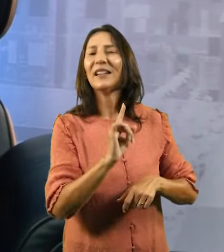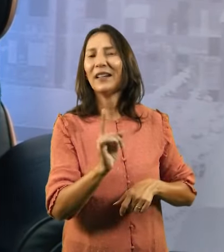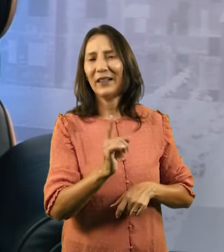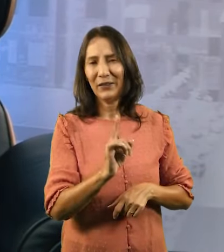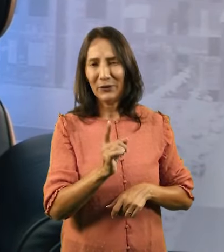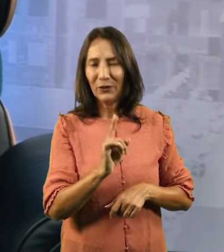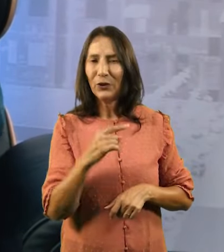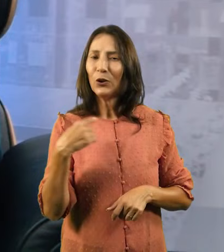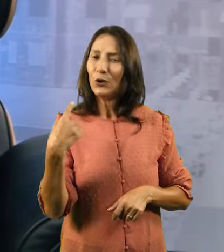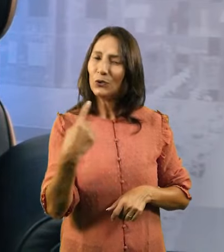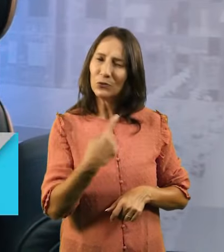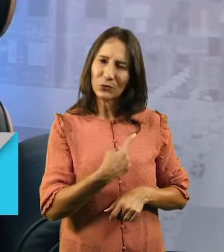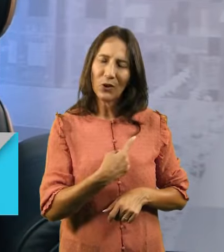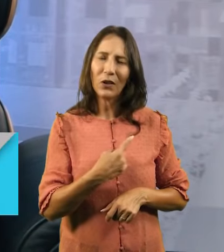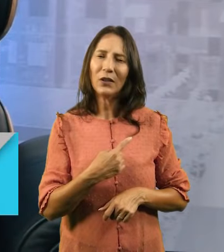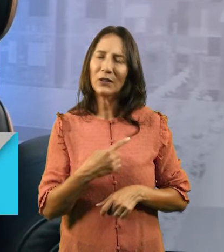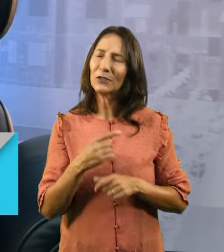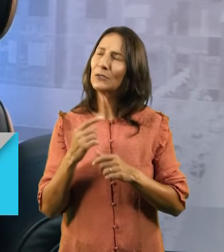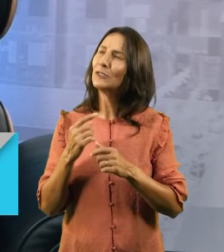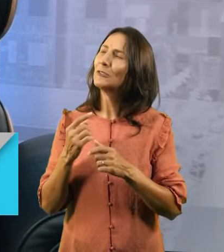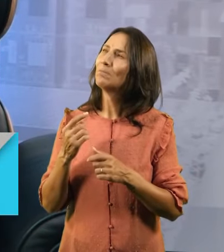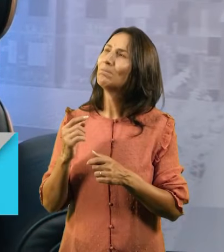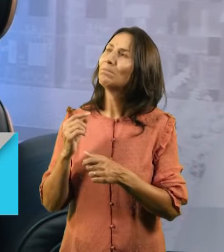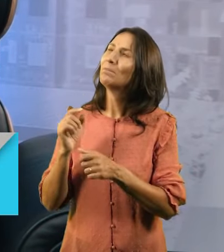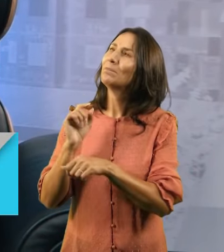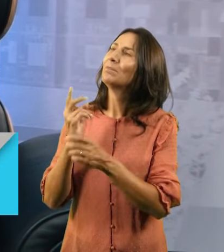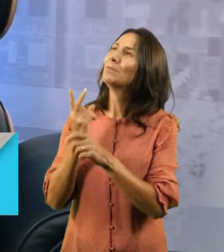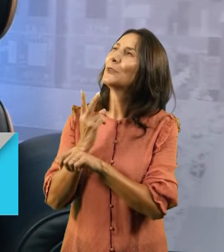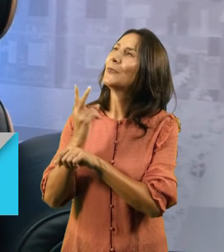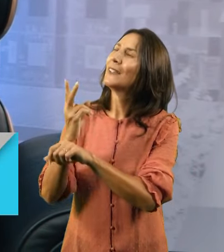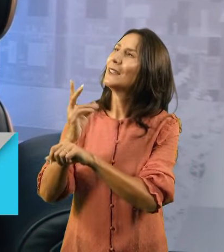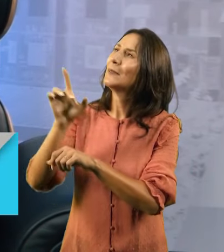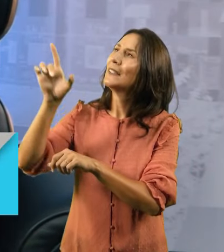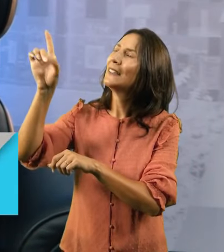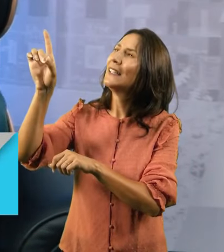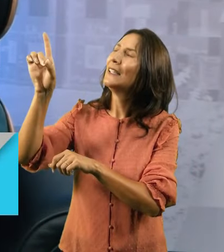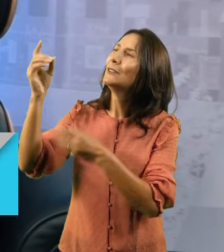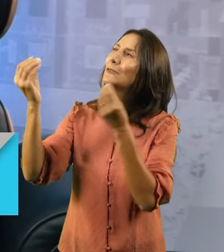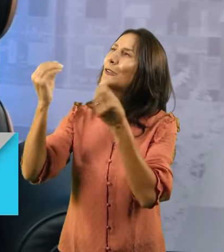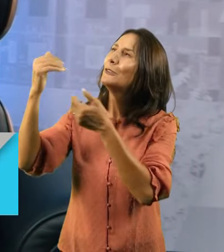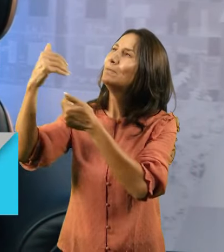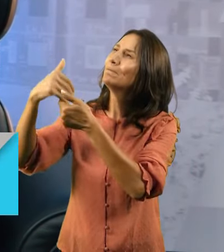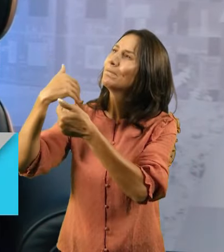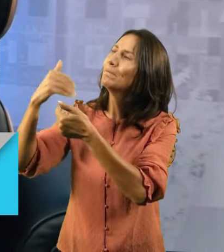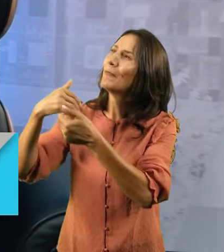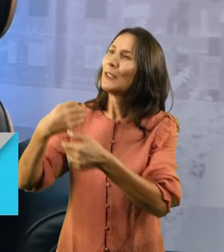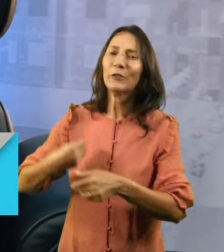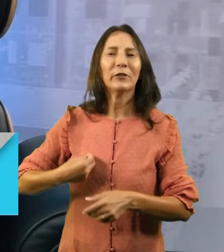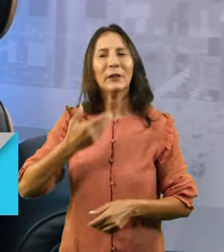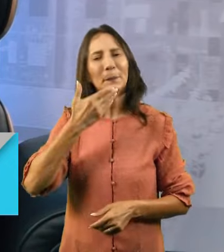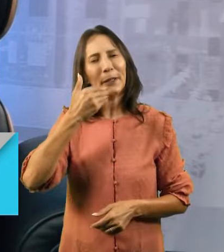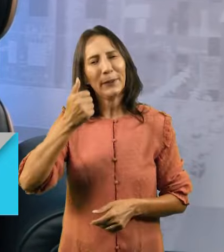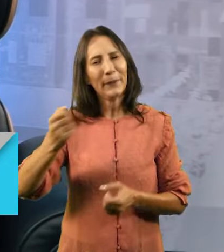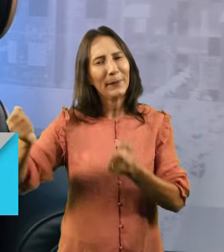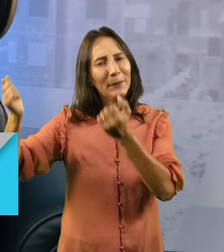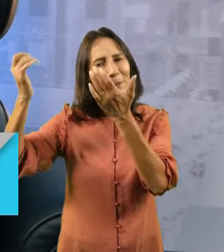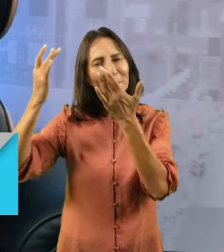busquemos a solução vinda do alto, dos céus, para uma vida melhor, uma vida